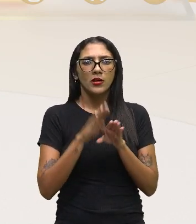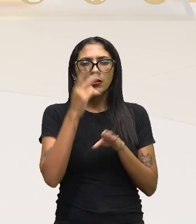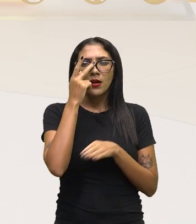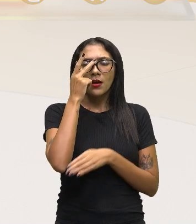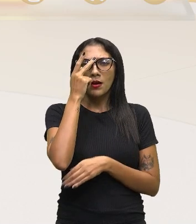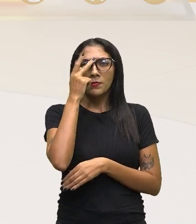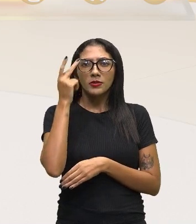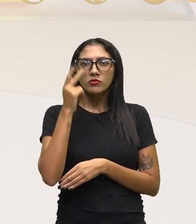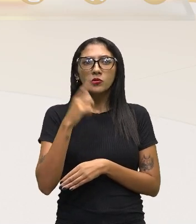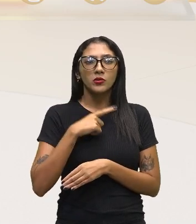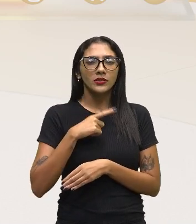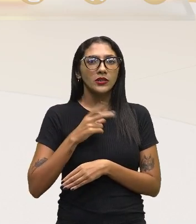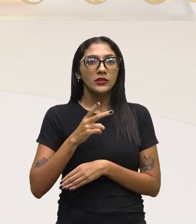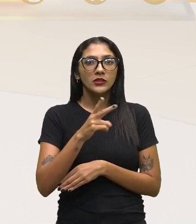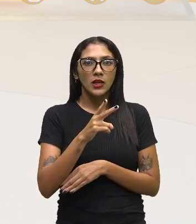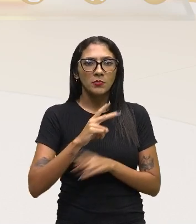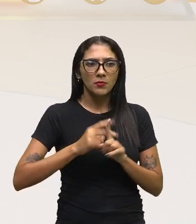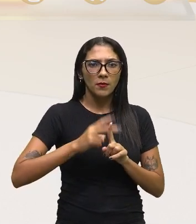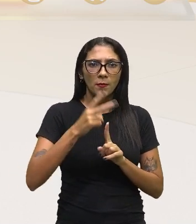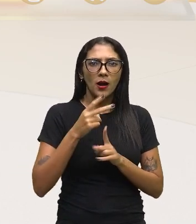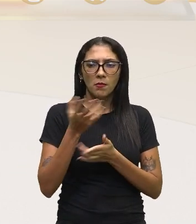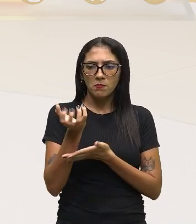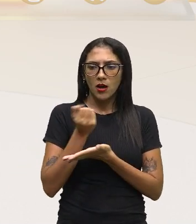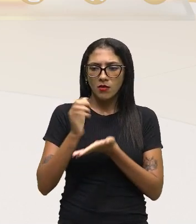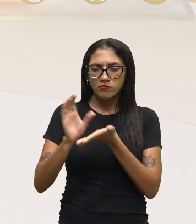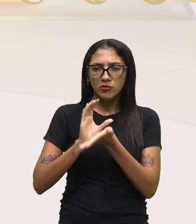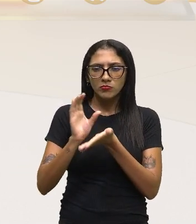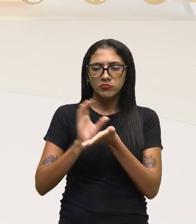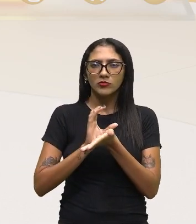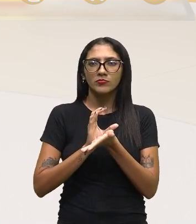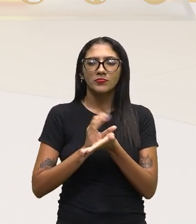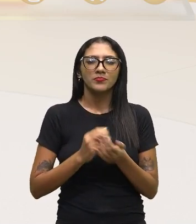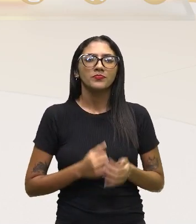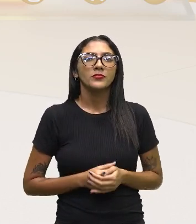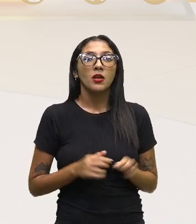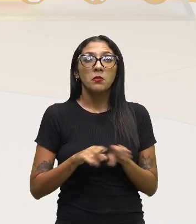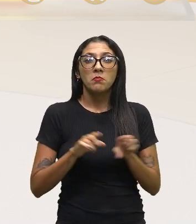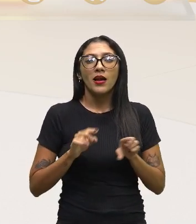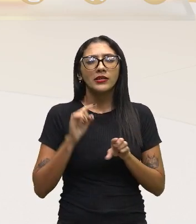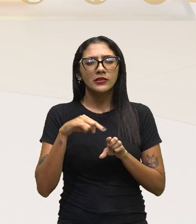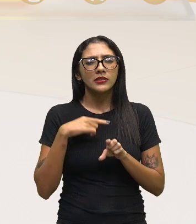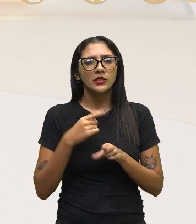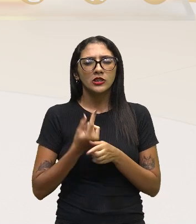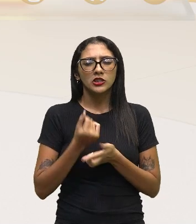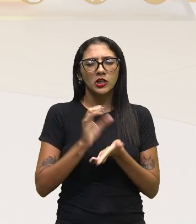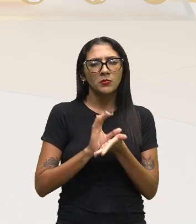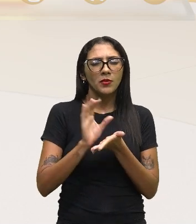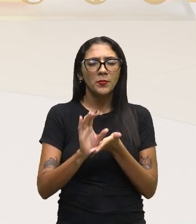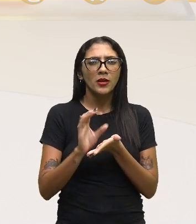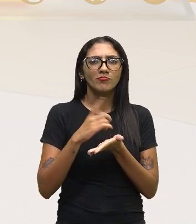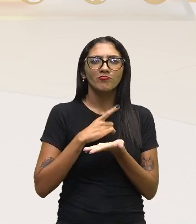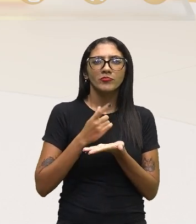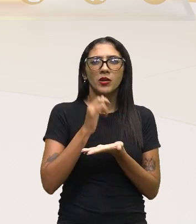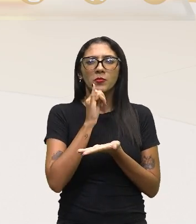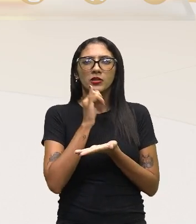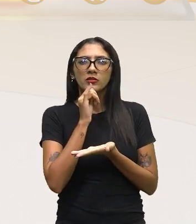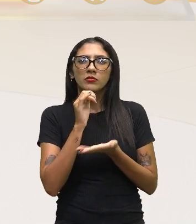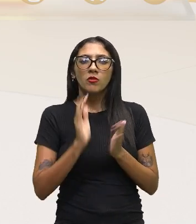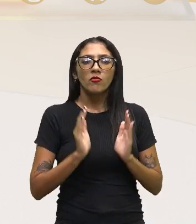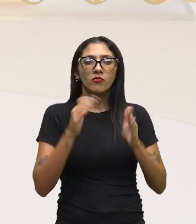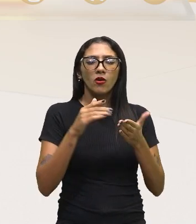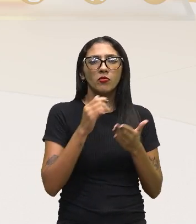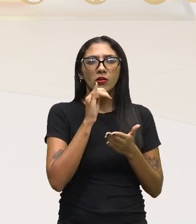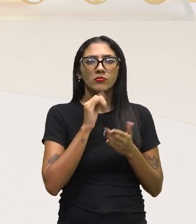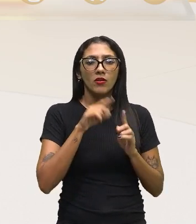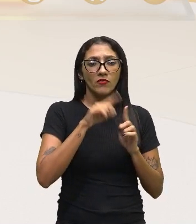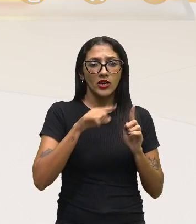ali sempre investindo e só ganhando. Eu estou falando desses investimentos, eles são mais voltados para a renda variável, que